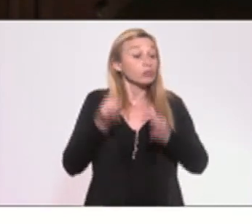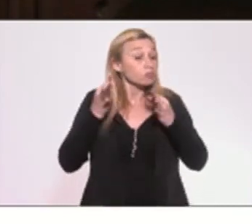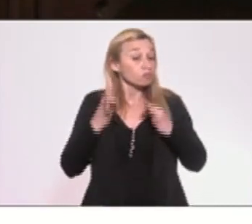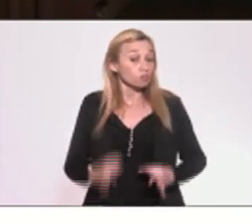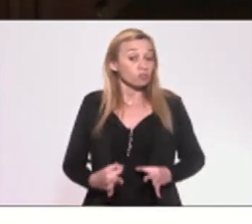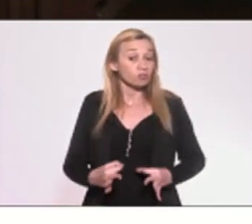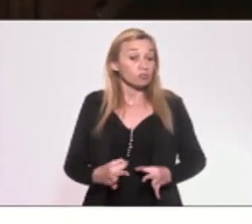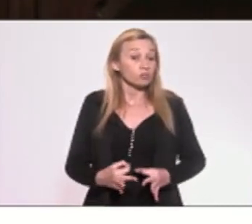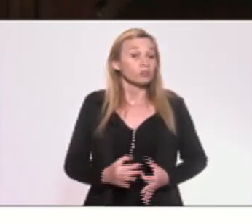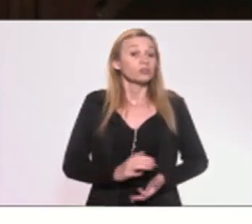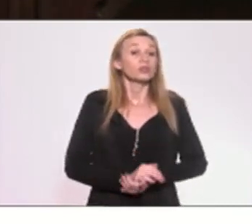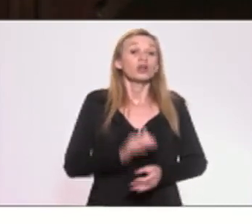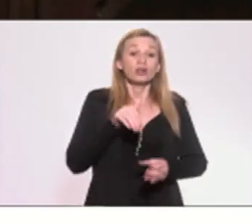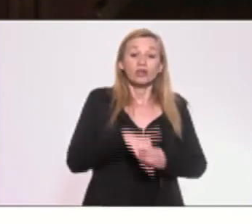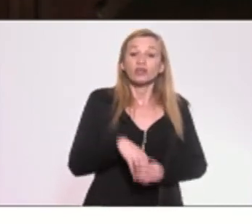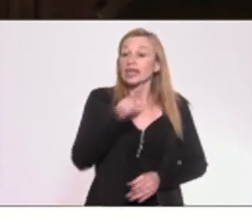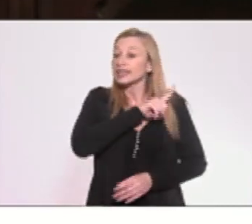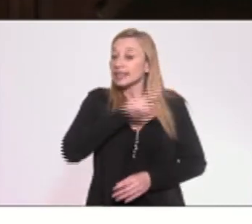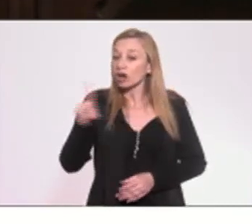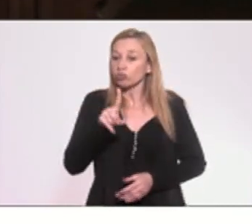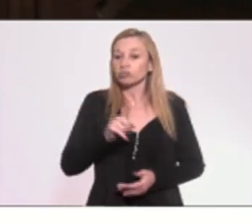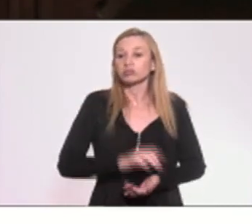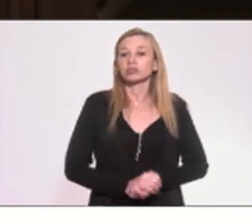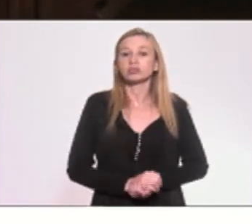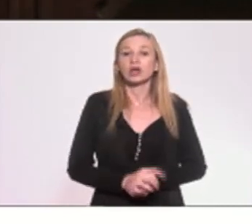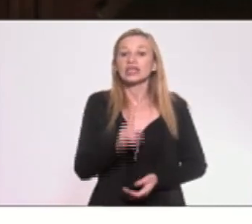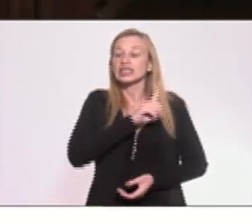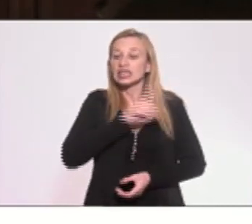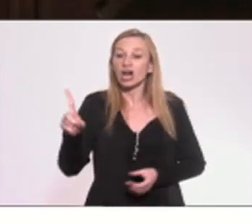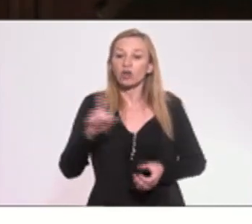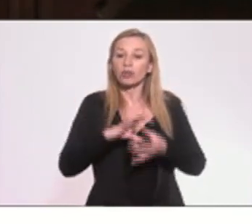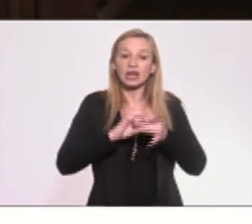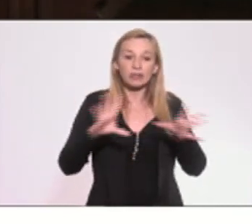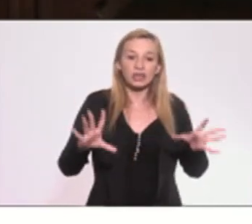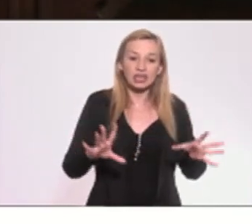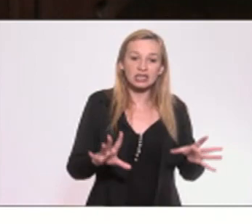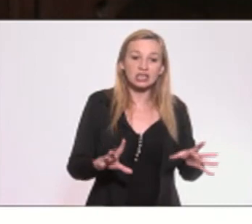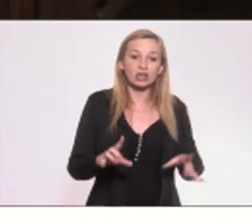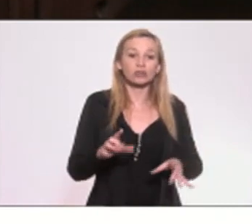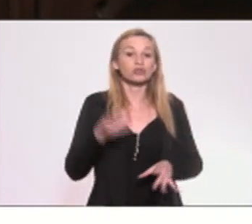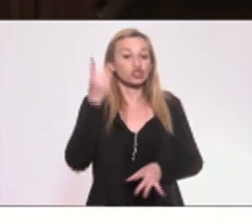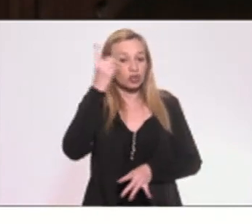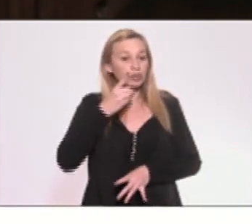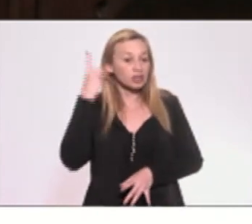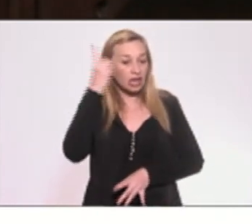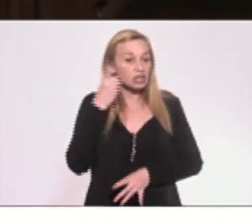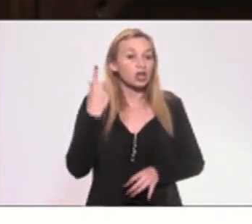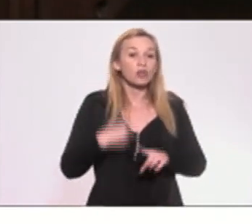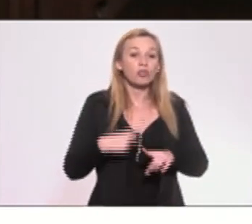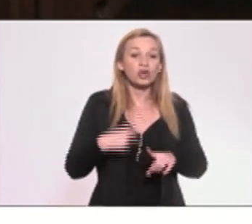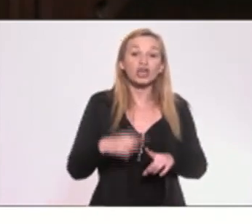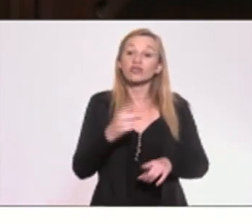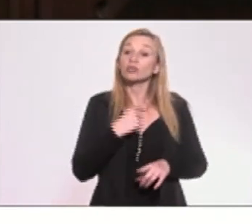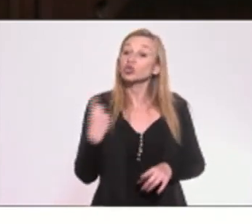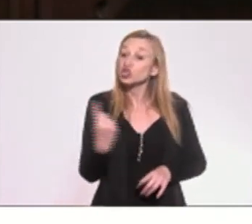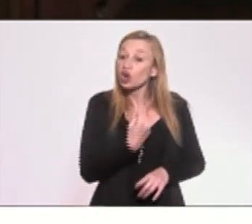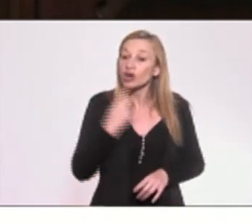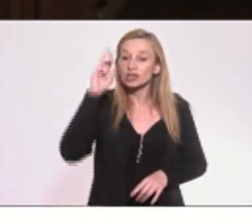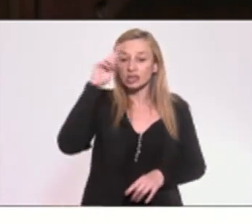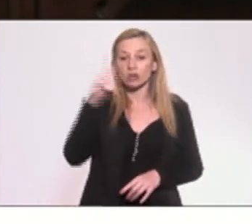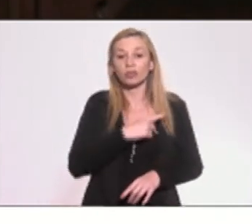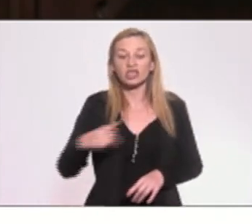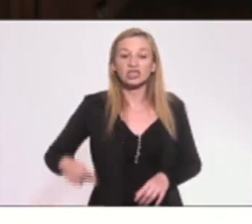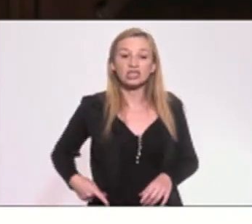coerência a votar não. Não pela soltura dos referidos deputados, porque fomos nós, senhor presidente,